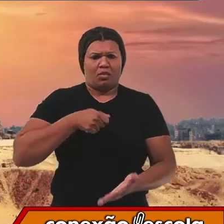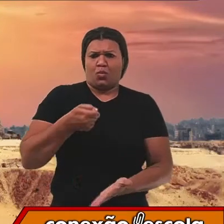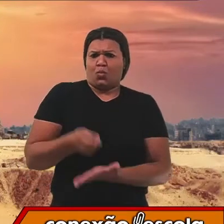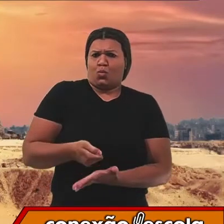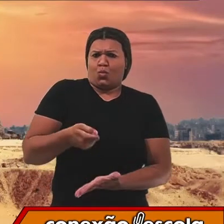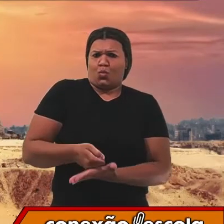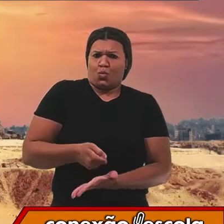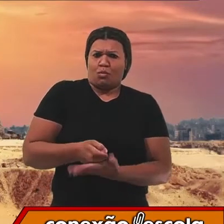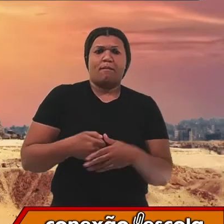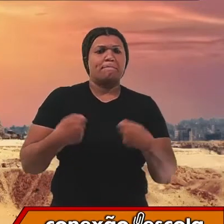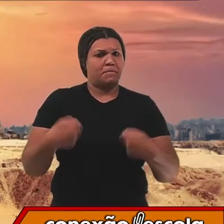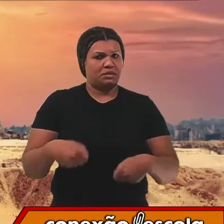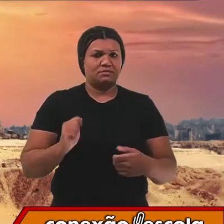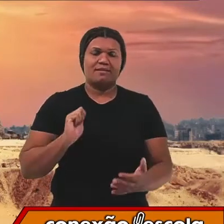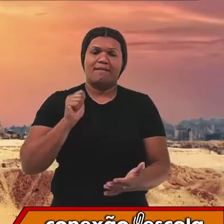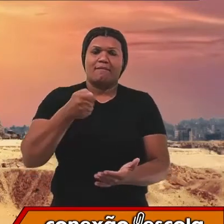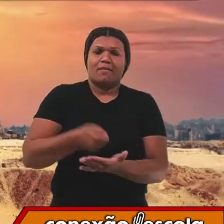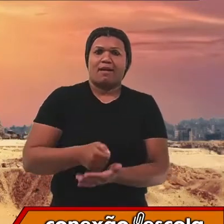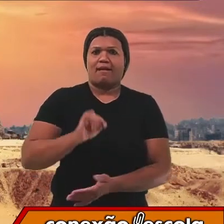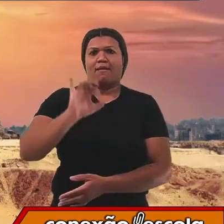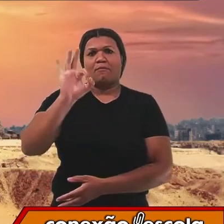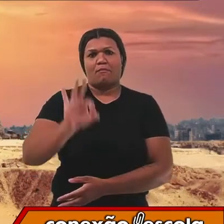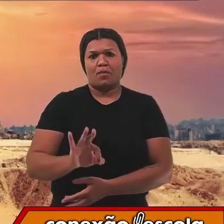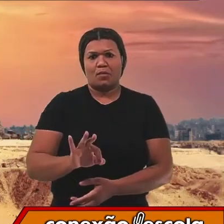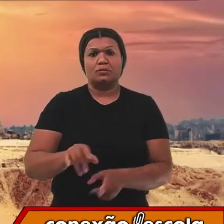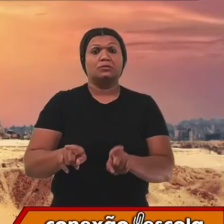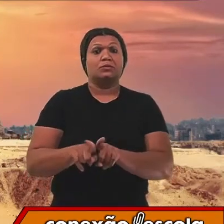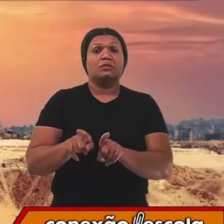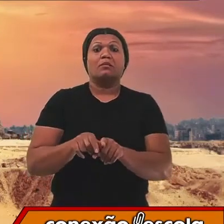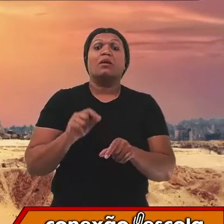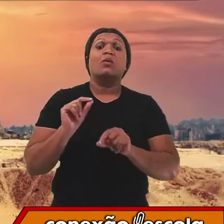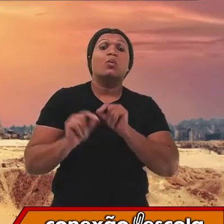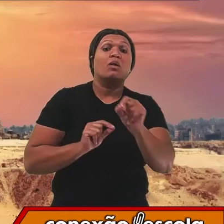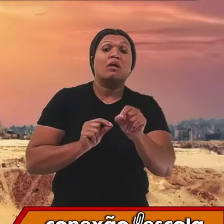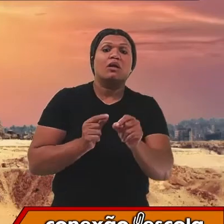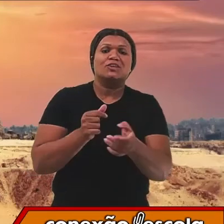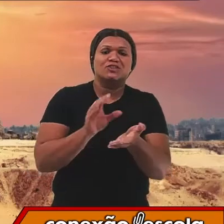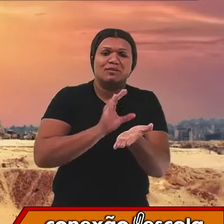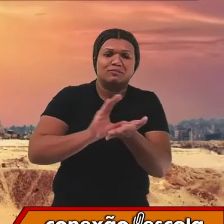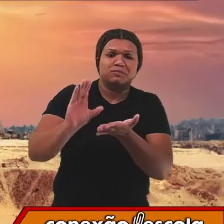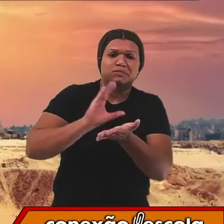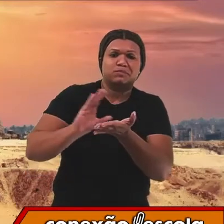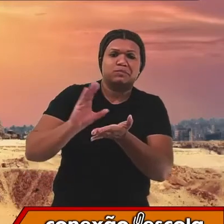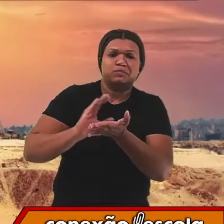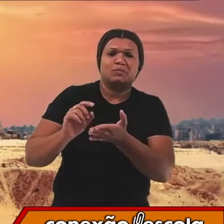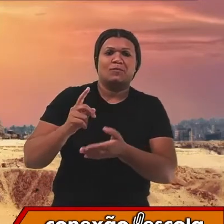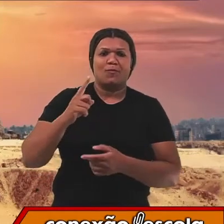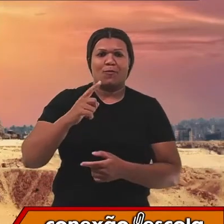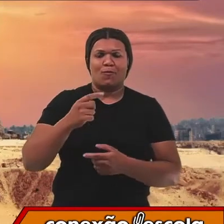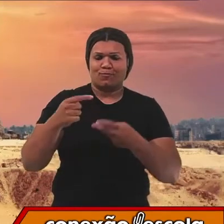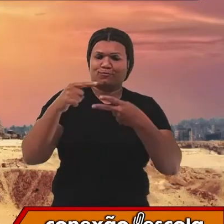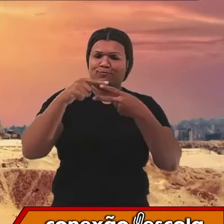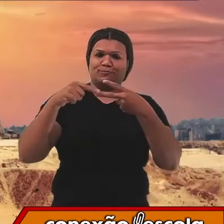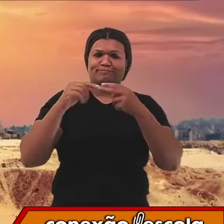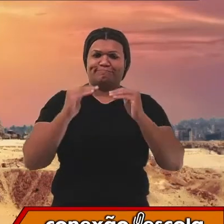impostos e sustentar o luxo dessa nobreza e do clero.